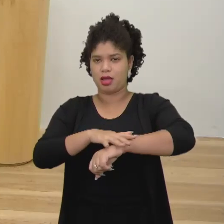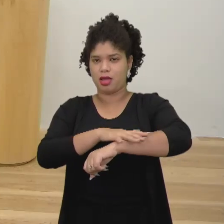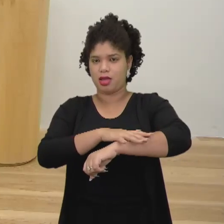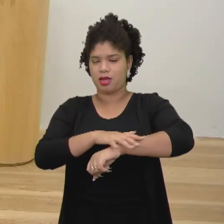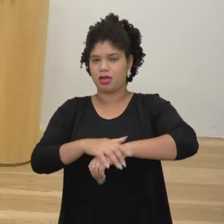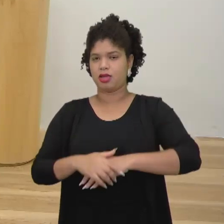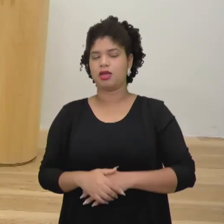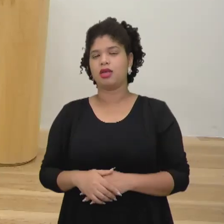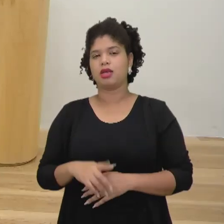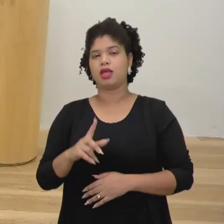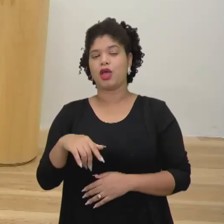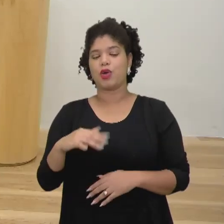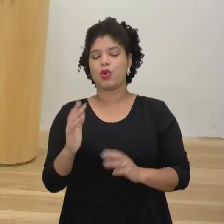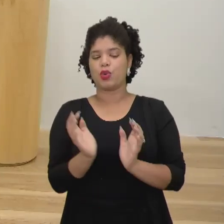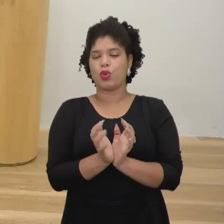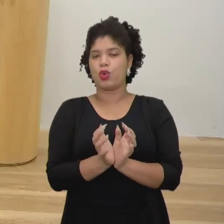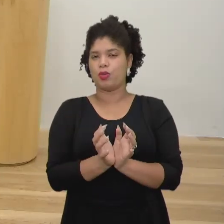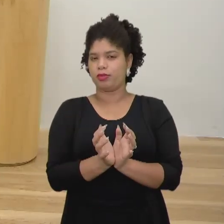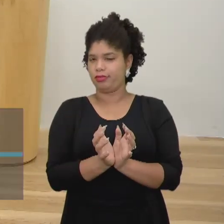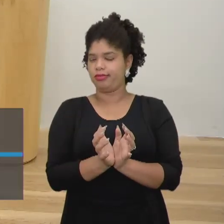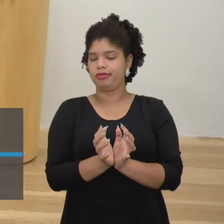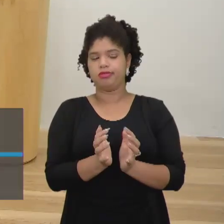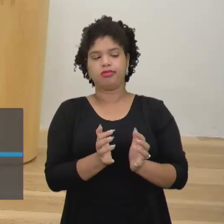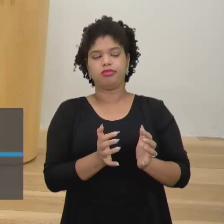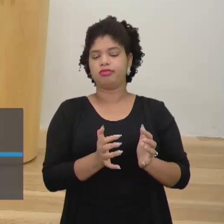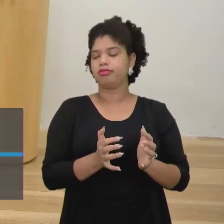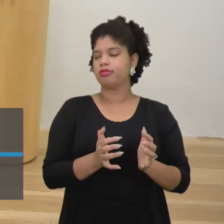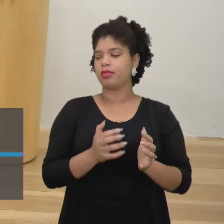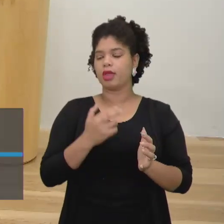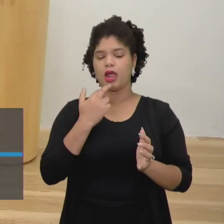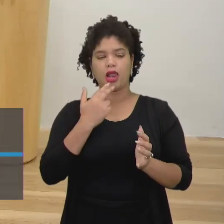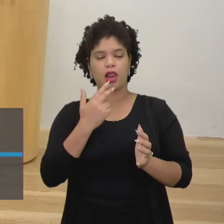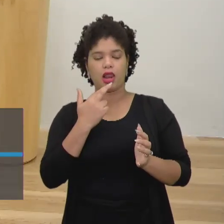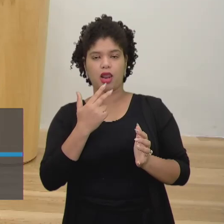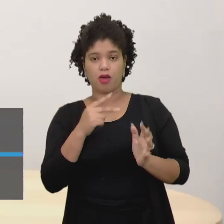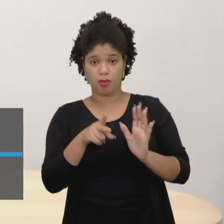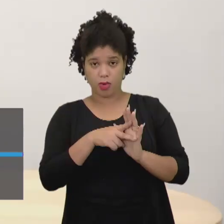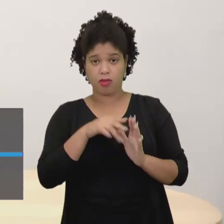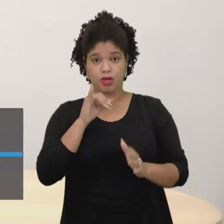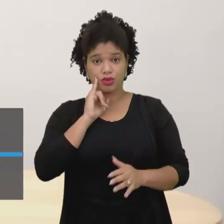coisa fechada? E é tão fechada que eles tinham a própria língua deles. Você sabia disso?